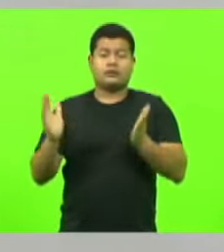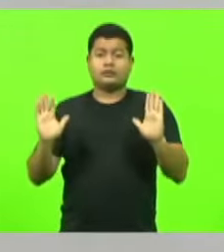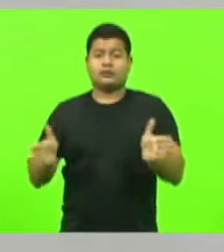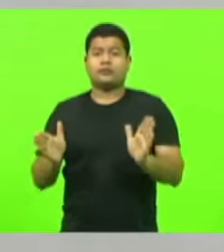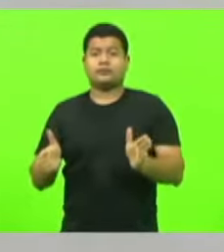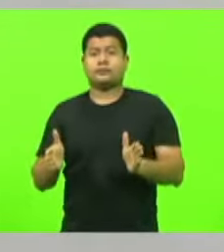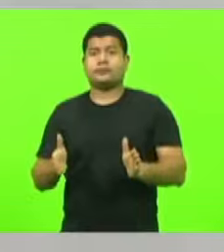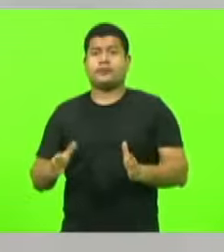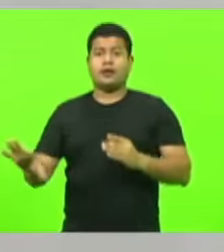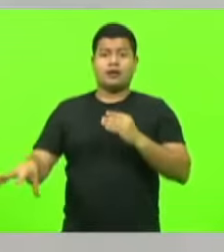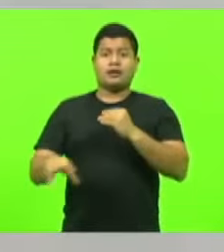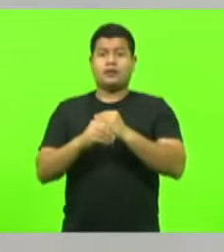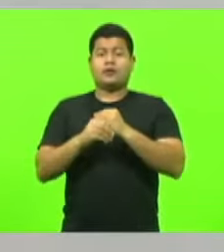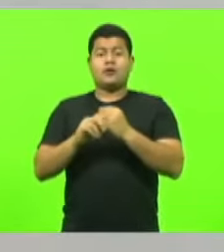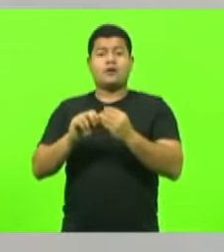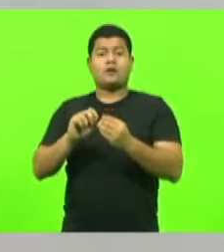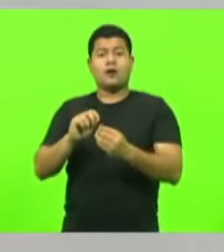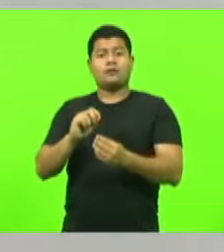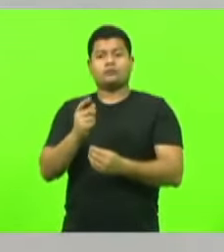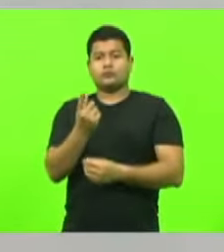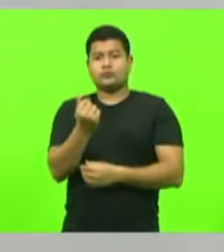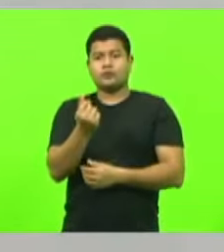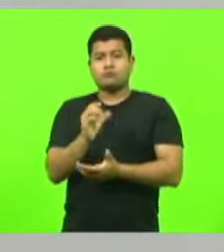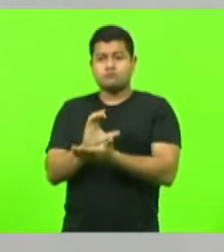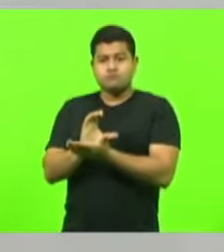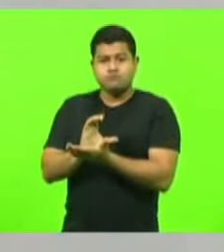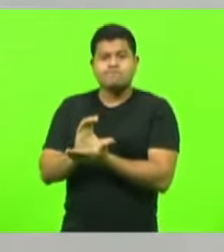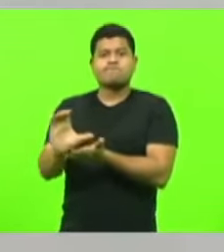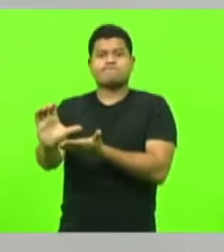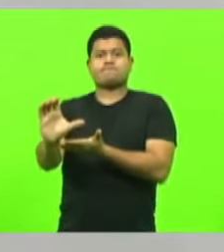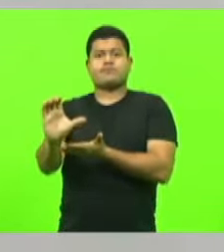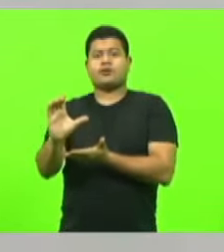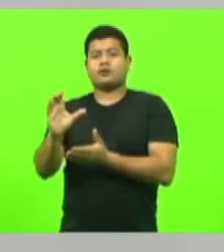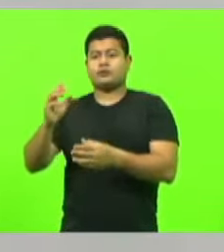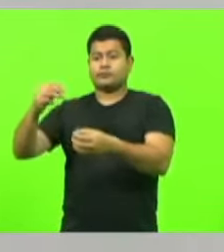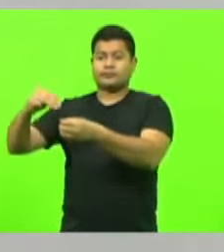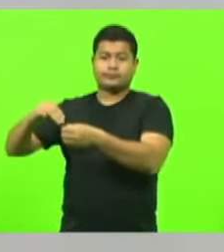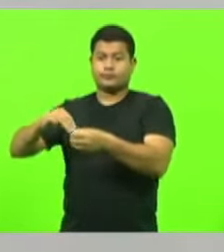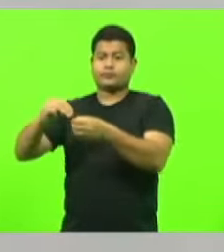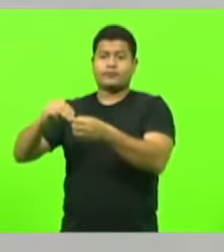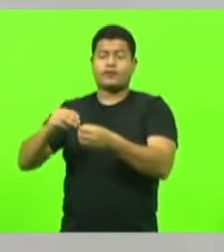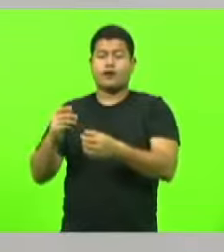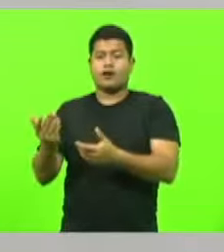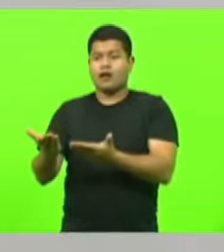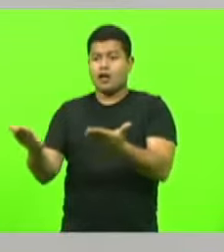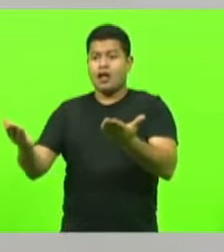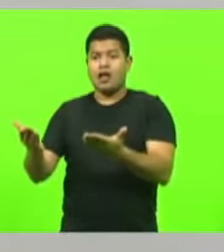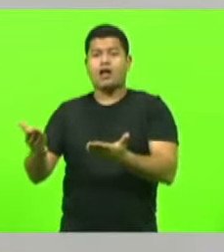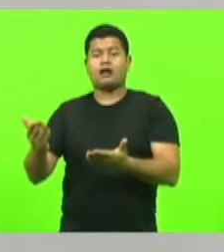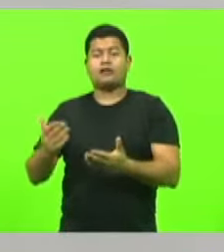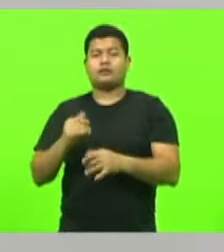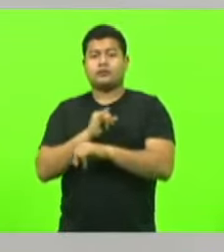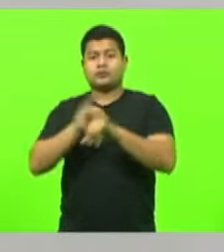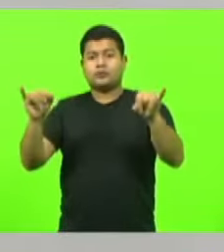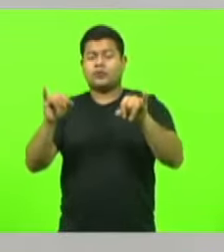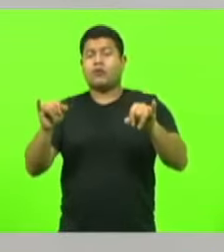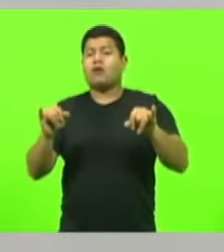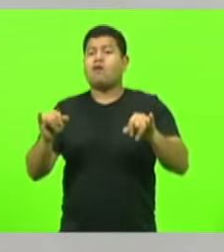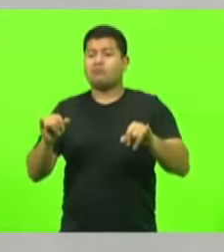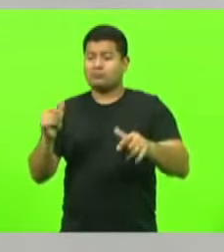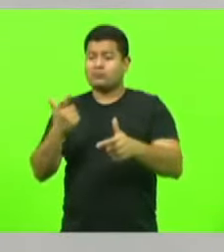as emendas impositivas para os municípios que decretarem situação de emergência ou calamidade